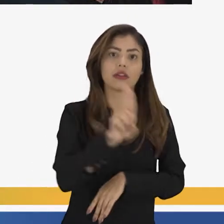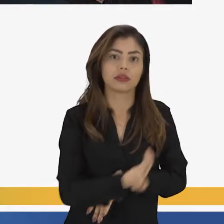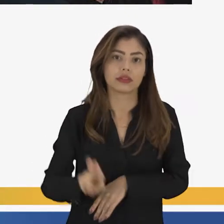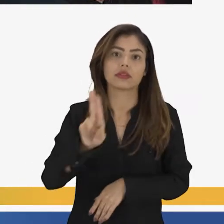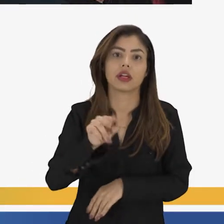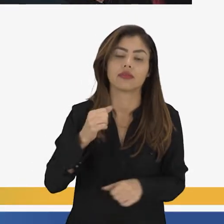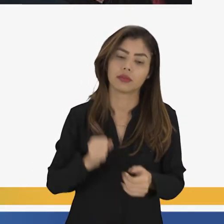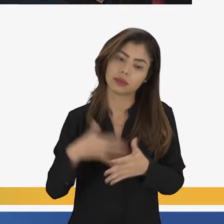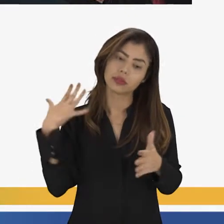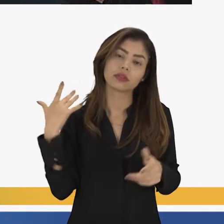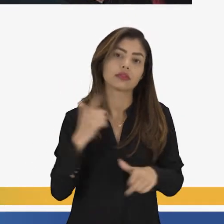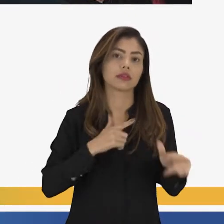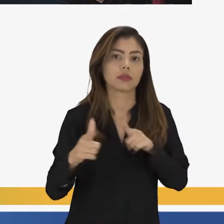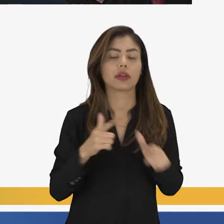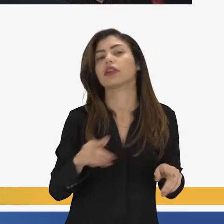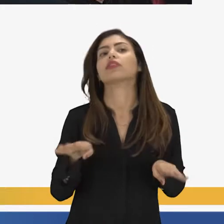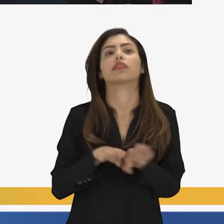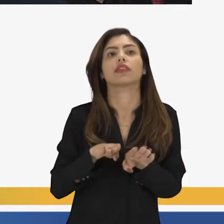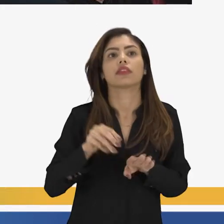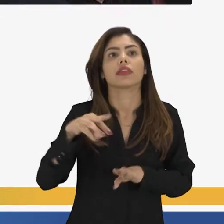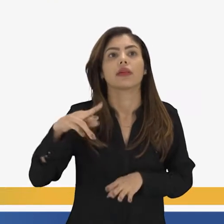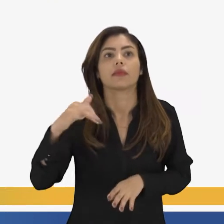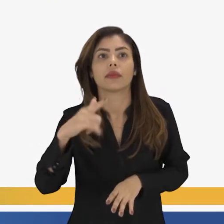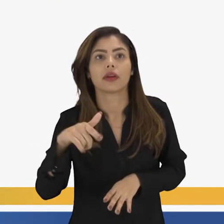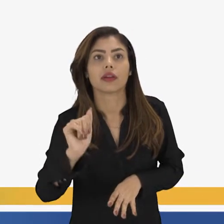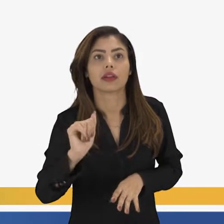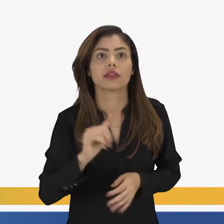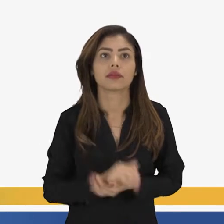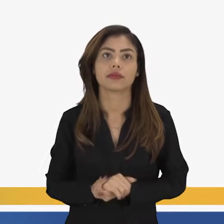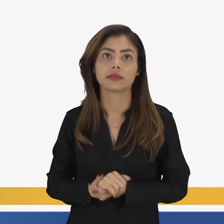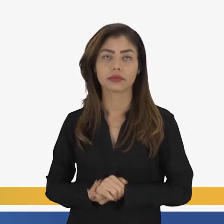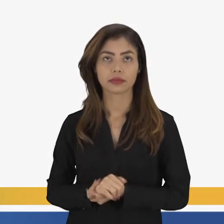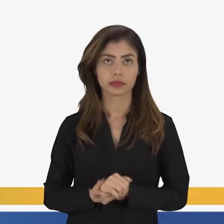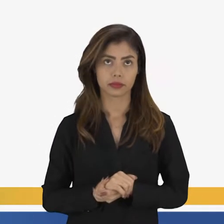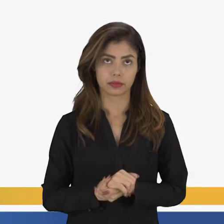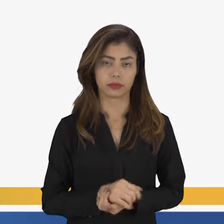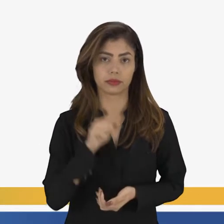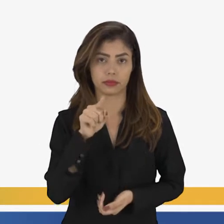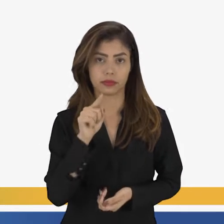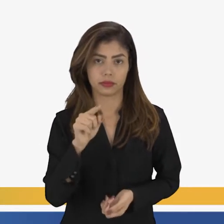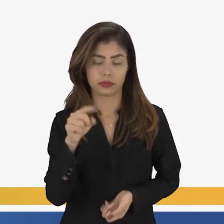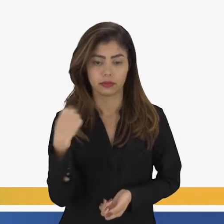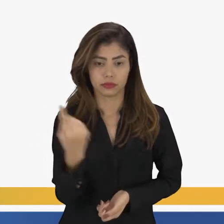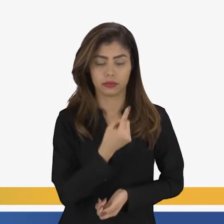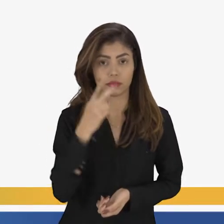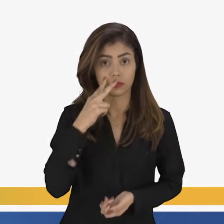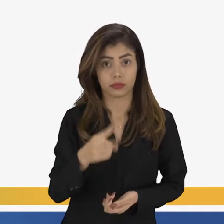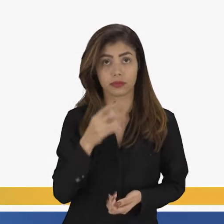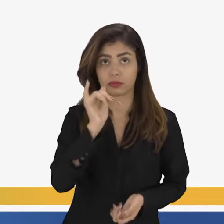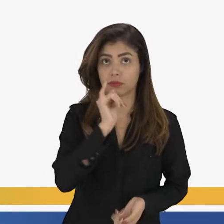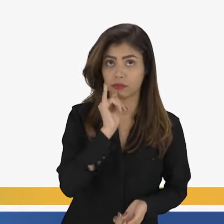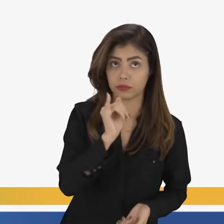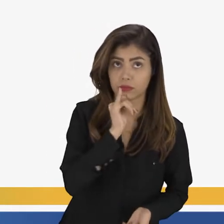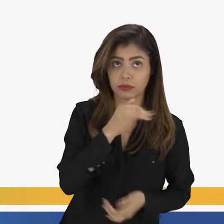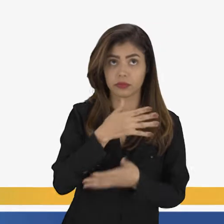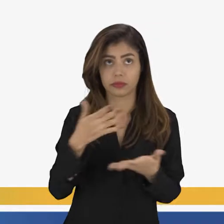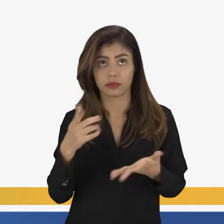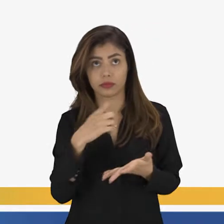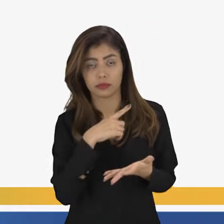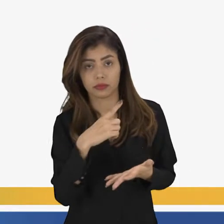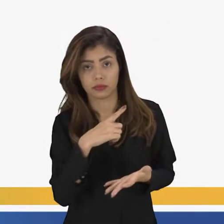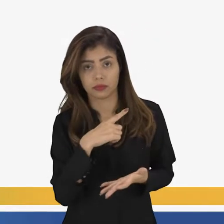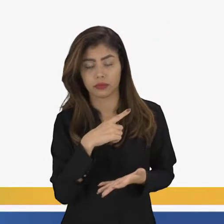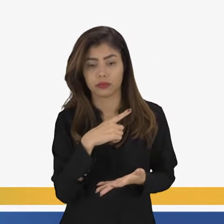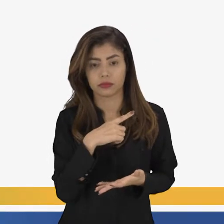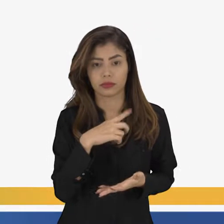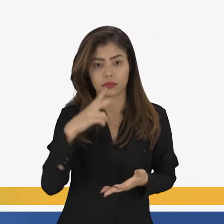nesses trabalhos que vocês viram, principalmente da Marilyn Monroe, certo? Aqui nós vemos, gente, mais um exemplo da